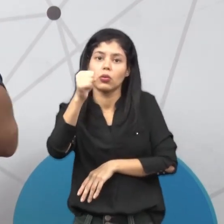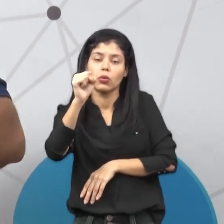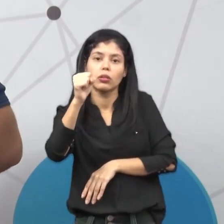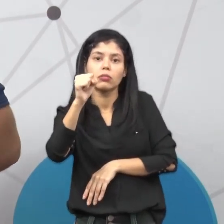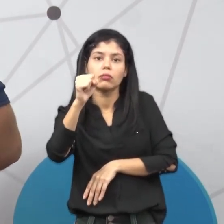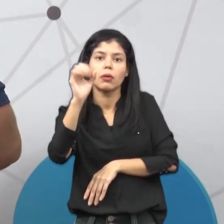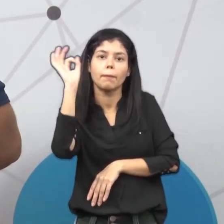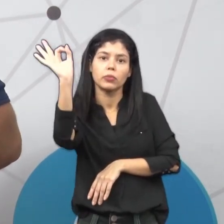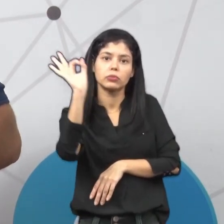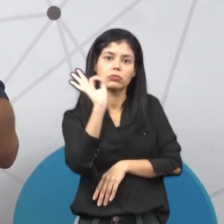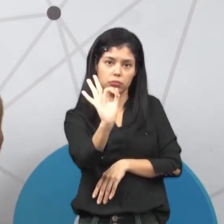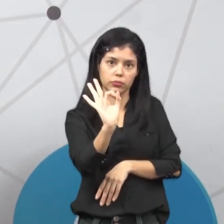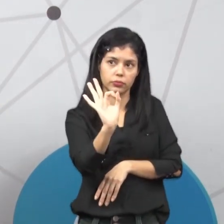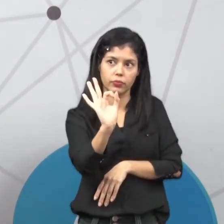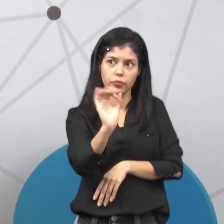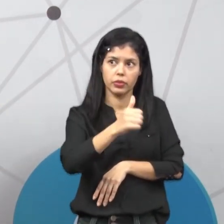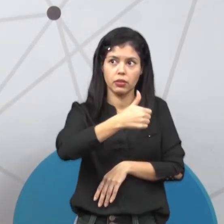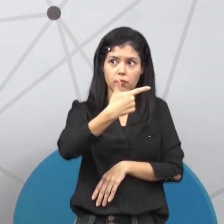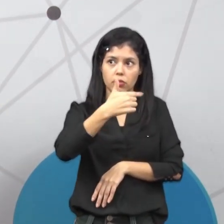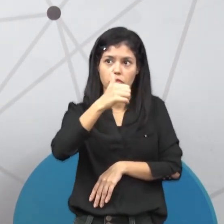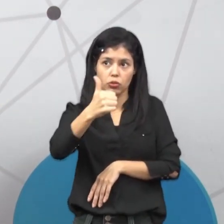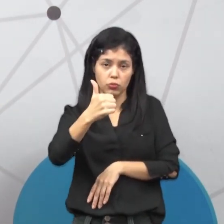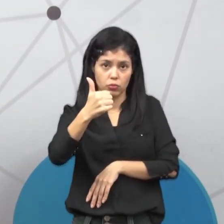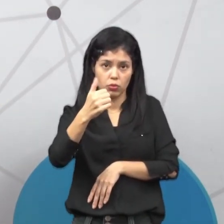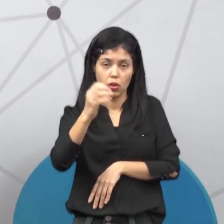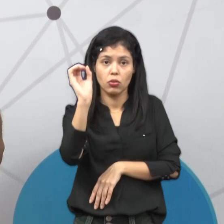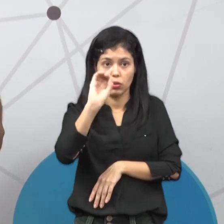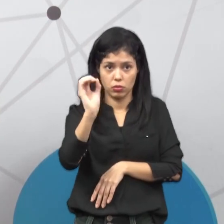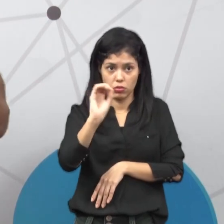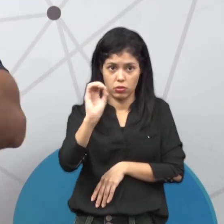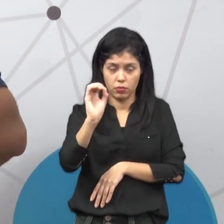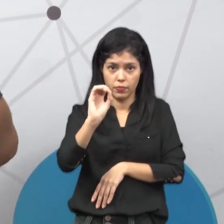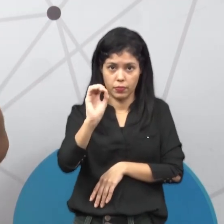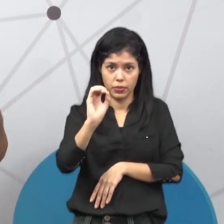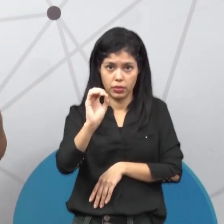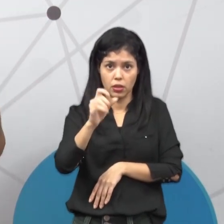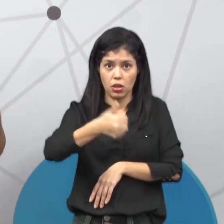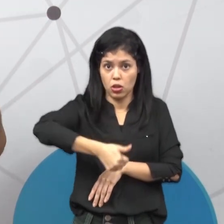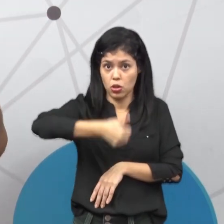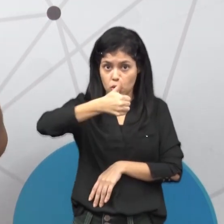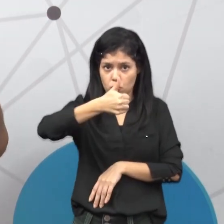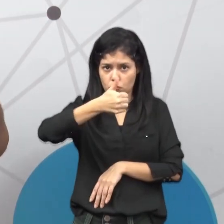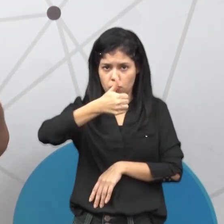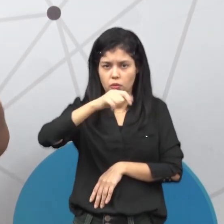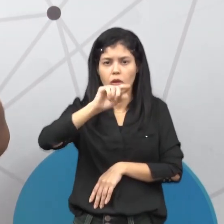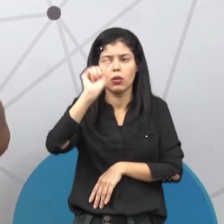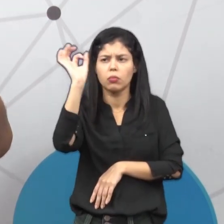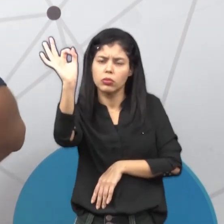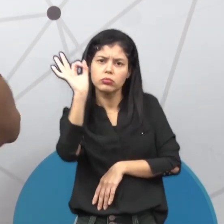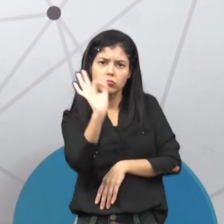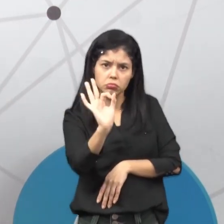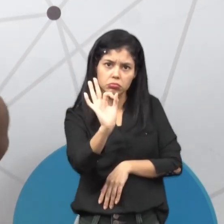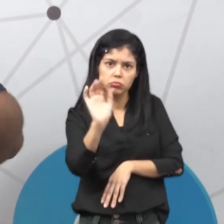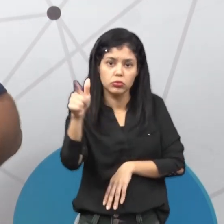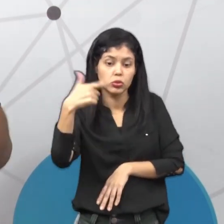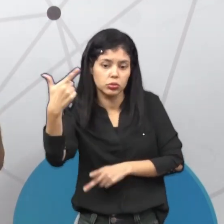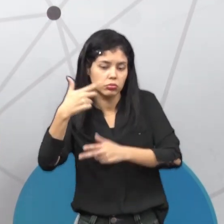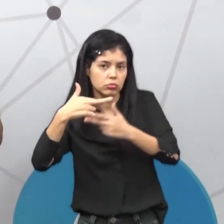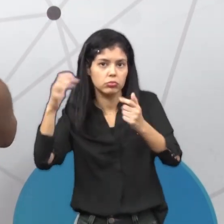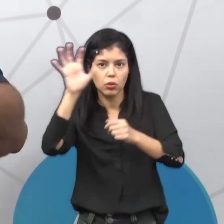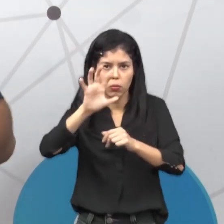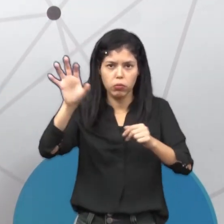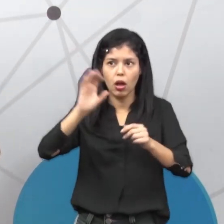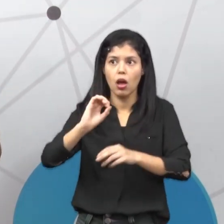de nitrogênio, 21% de oxigênio e 1% de outros gases. Então, nesse caso, o oxigênio